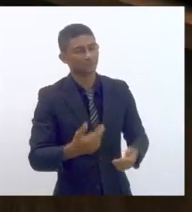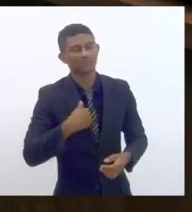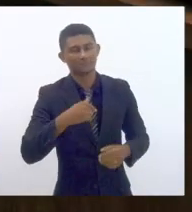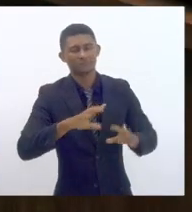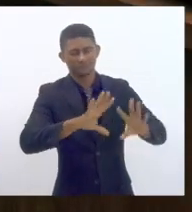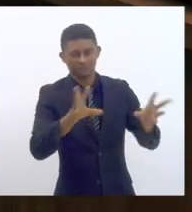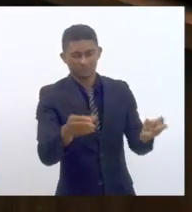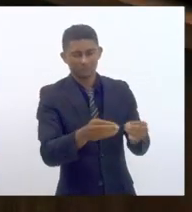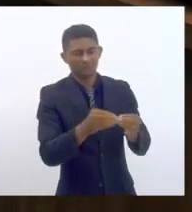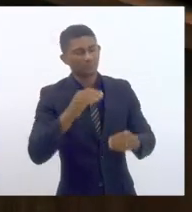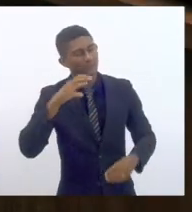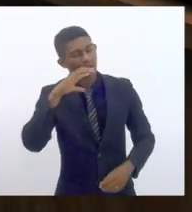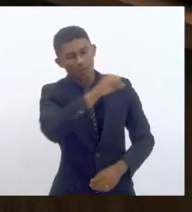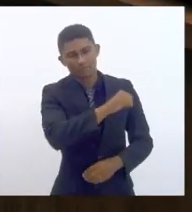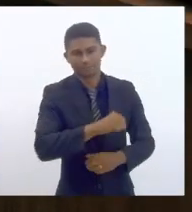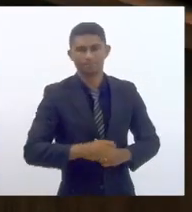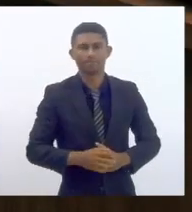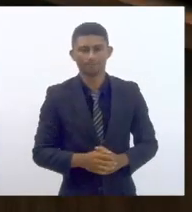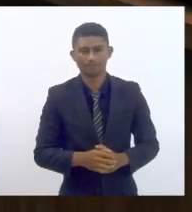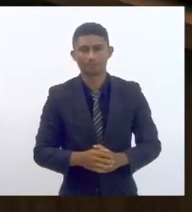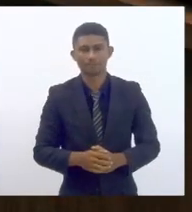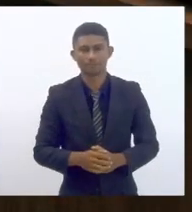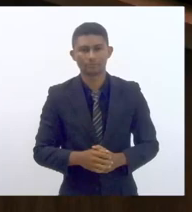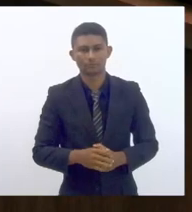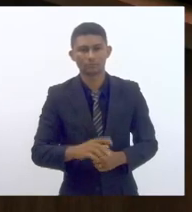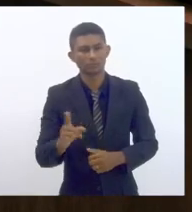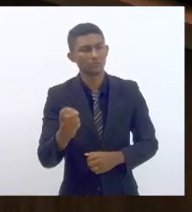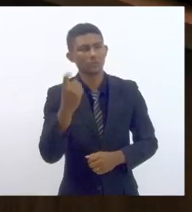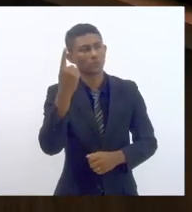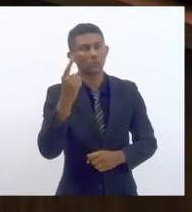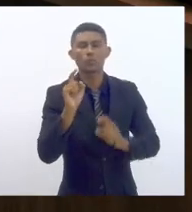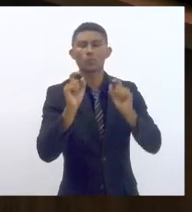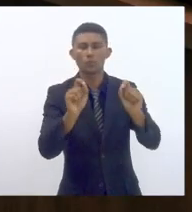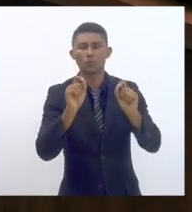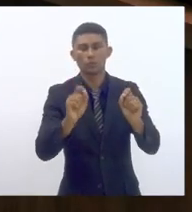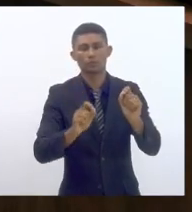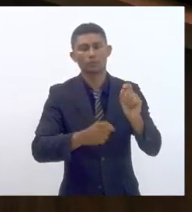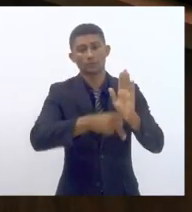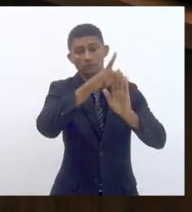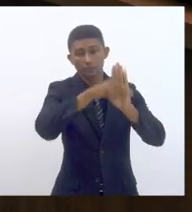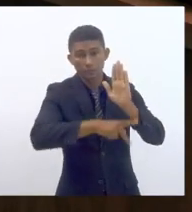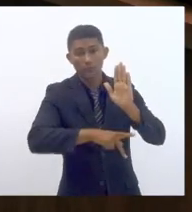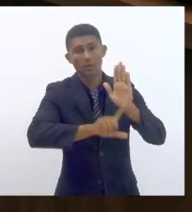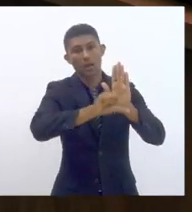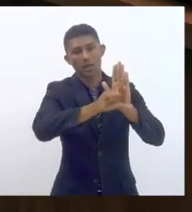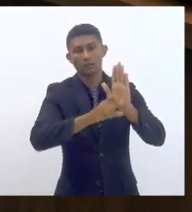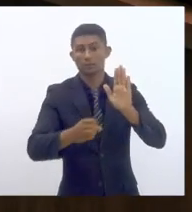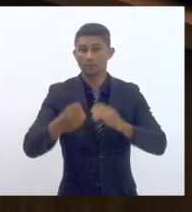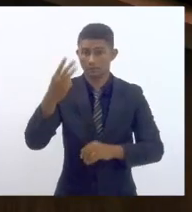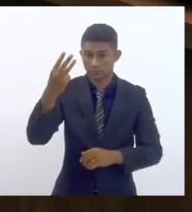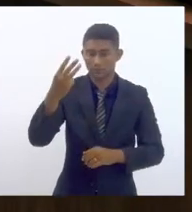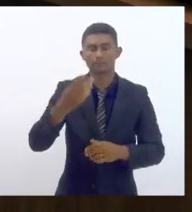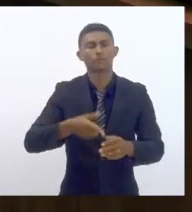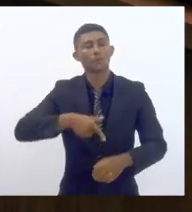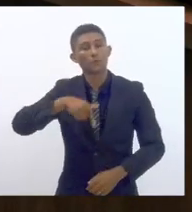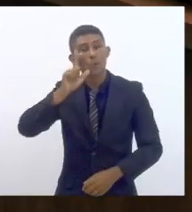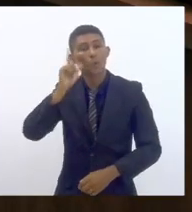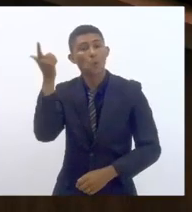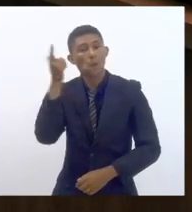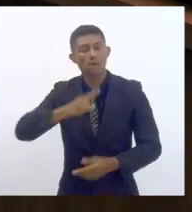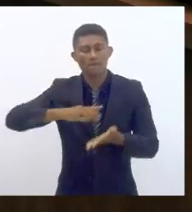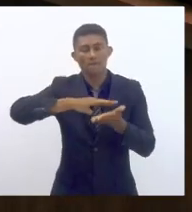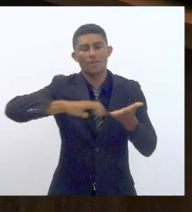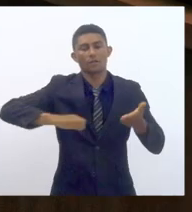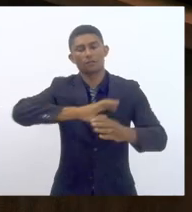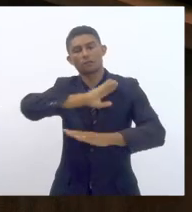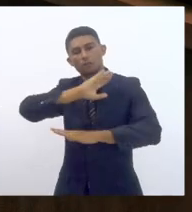brevemente uma única declaração falando de 3 projetos. Primeiro, ontem a gente conseguiu derrubar o veto.